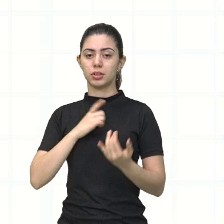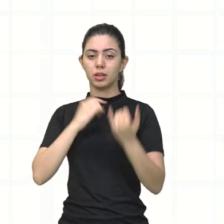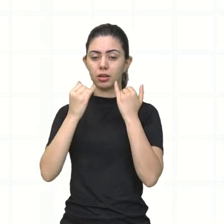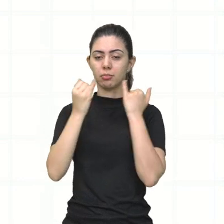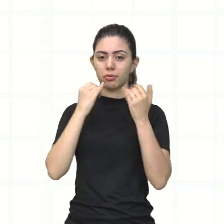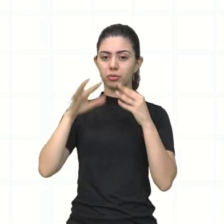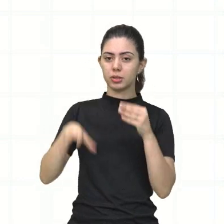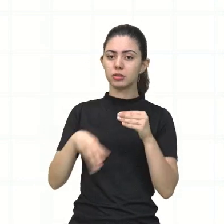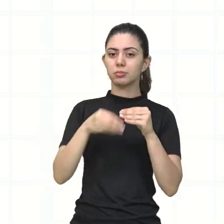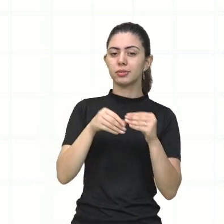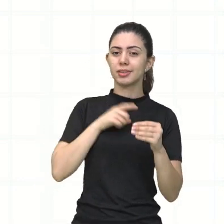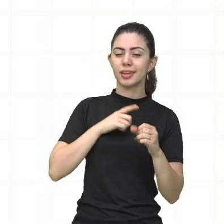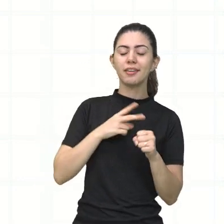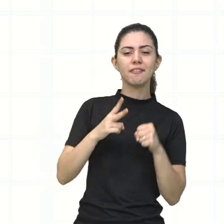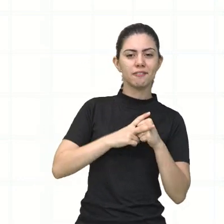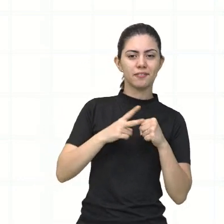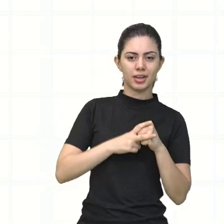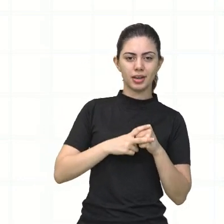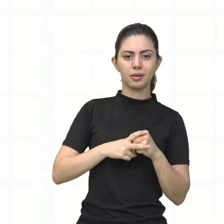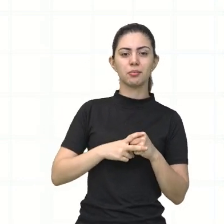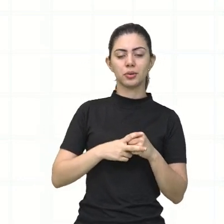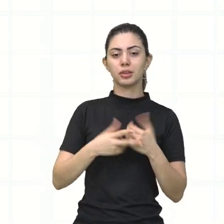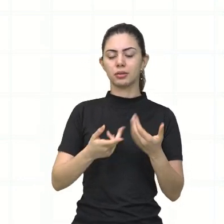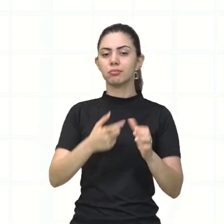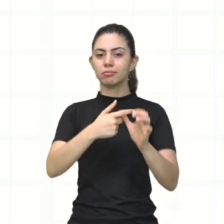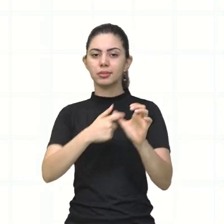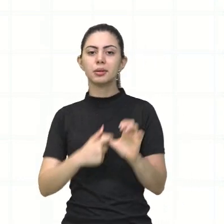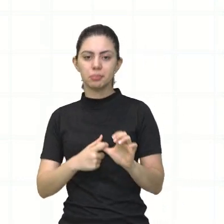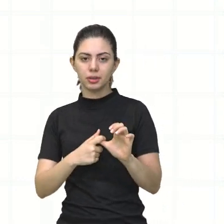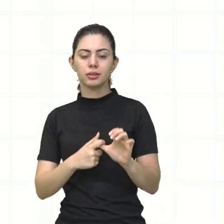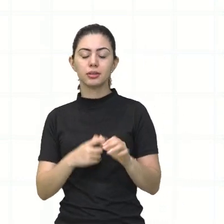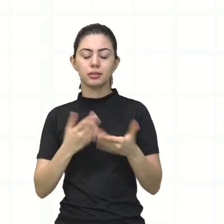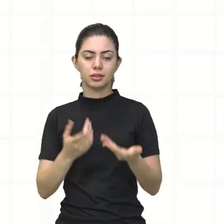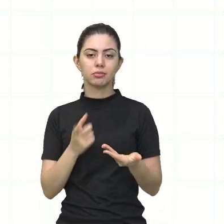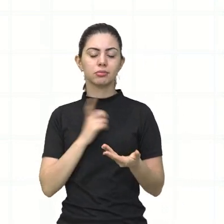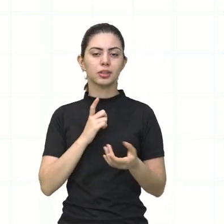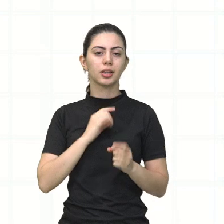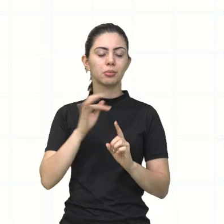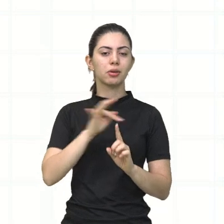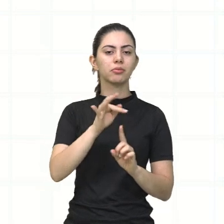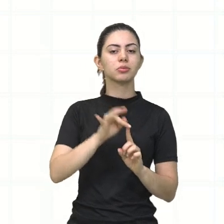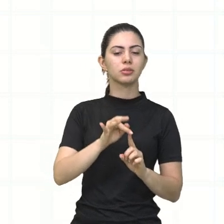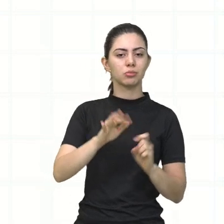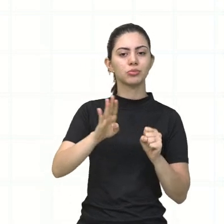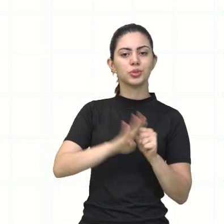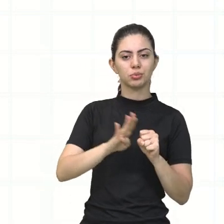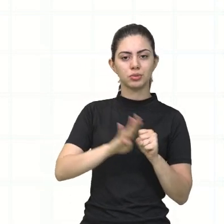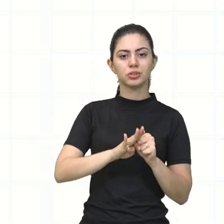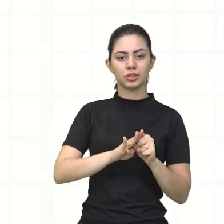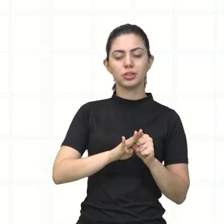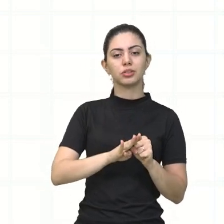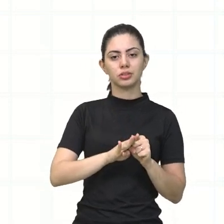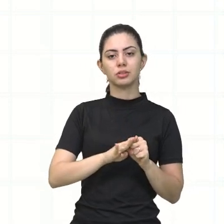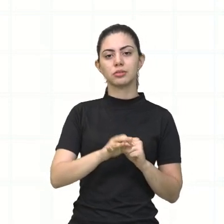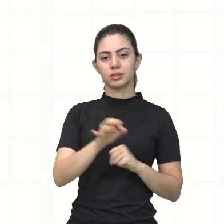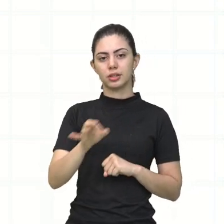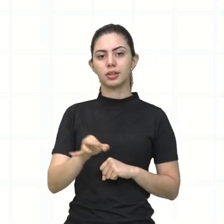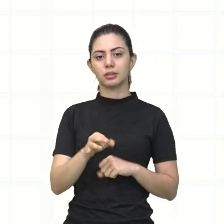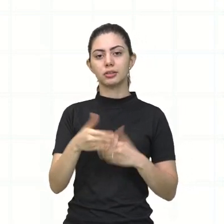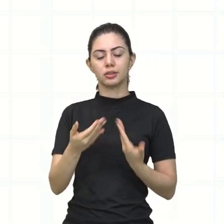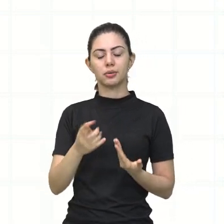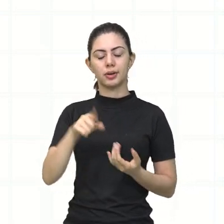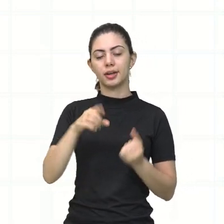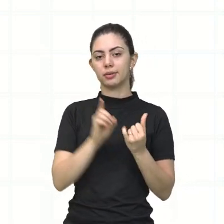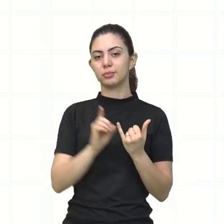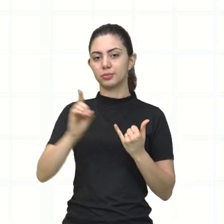tem verbo, é subordinado, está na função de substantivo e objeto